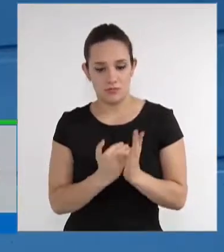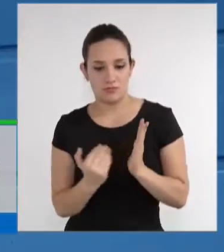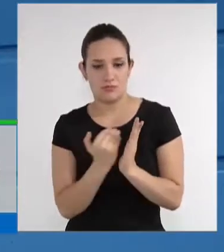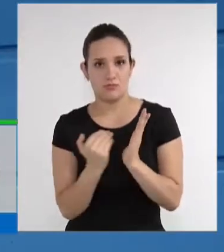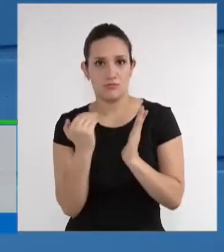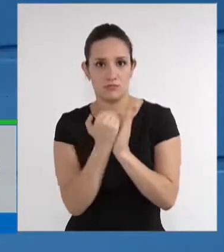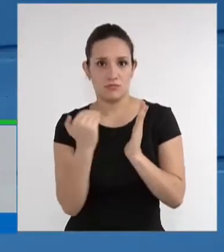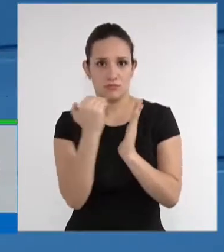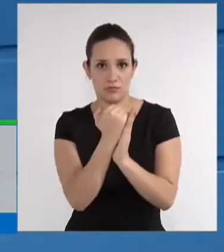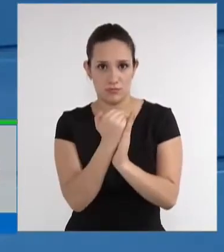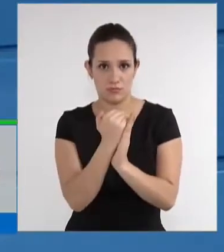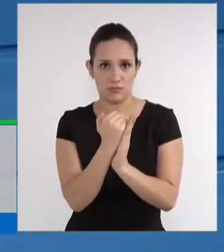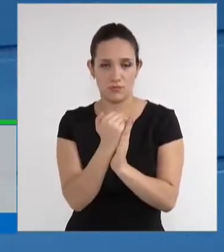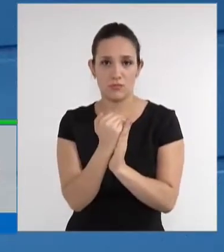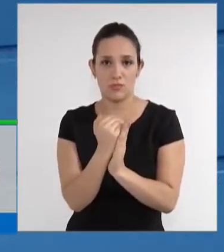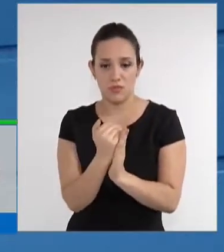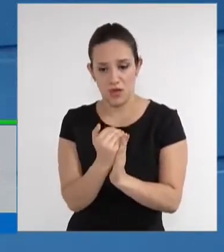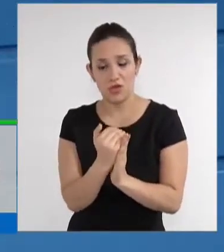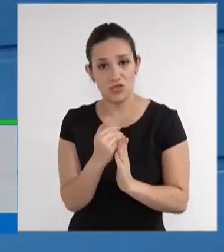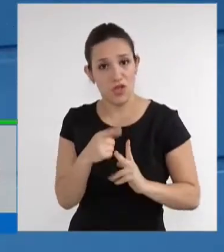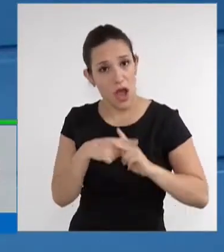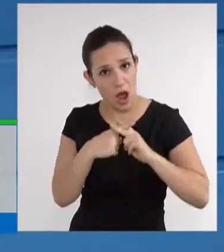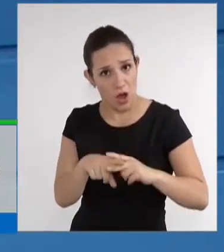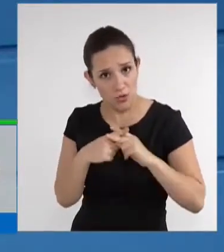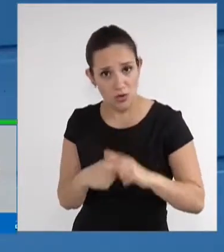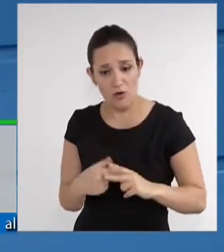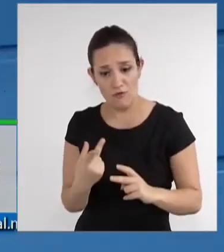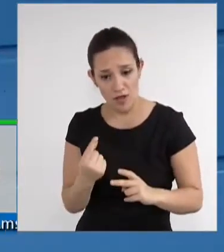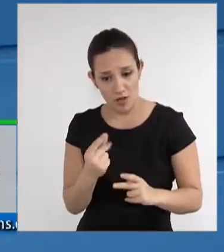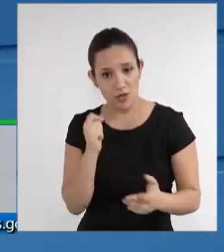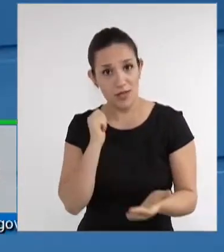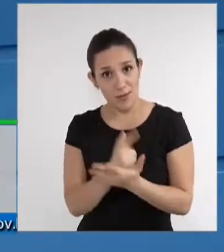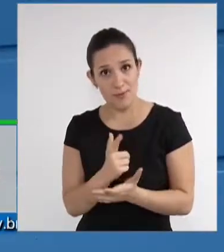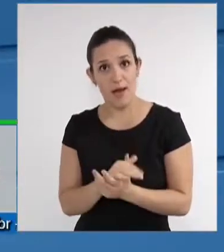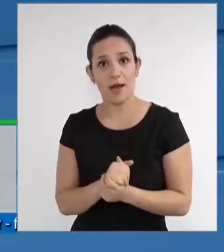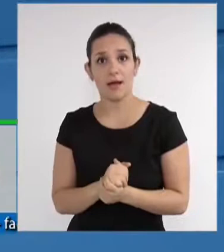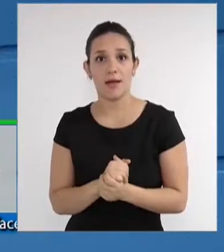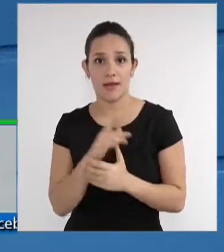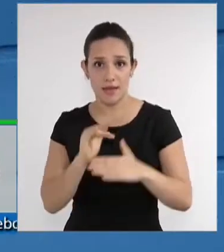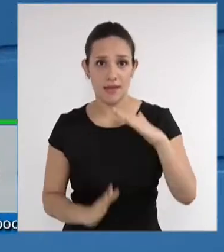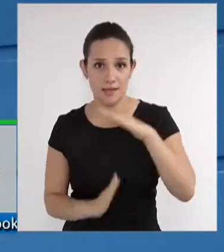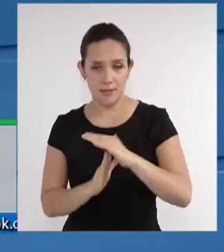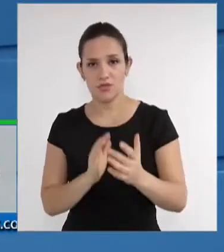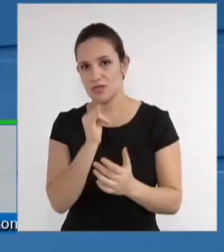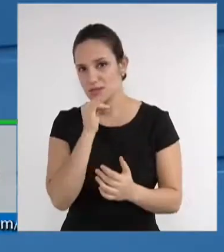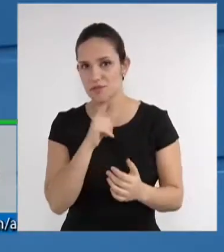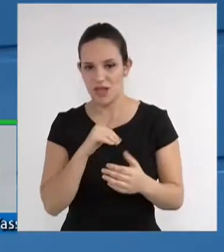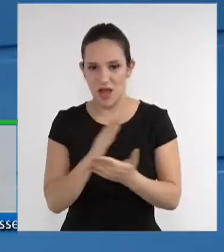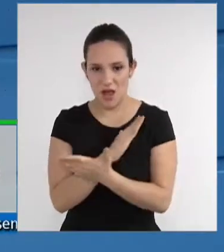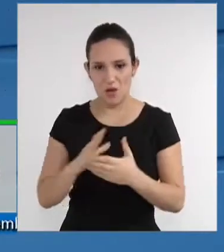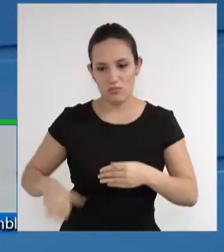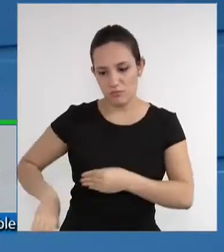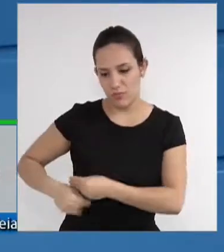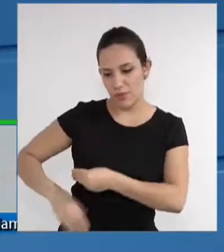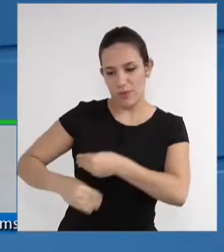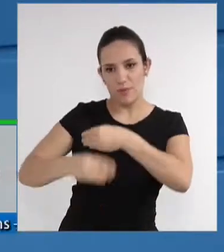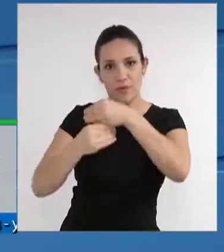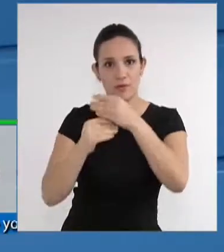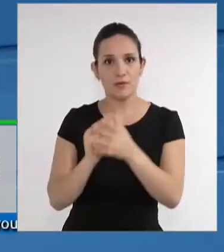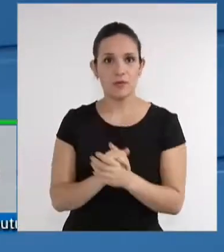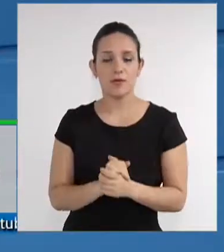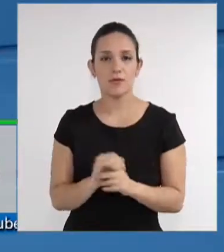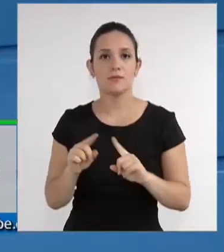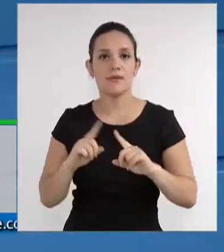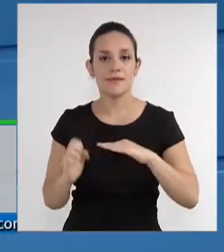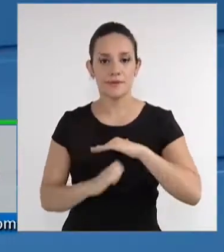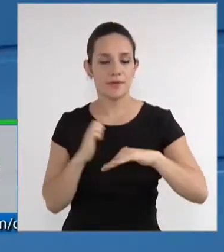monetária, que permite, Vossa Excelência sabe disso, que é, por exemplo, fazer os aditivos, enfim, mas, às vezes, a